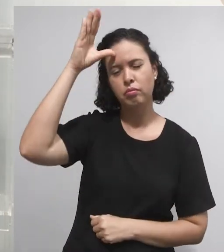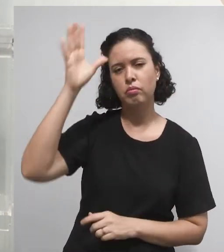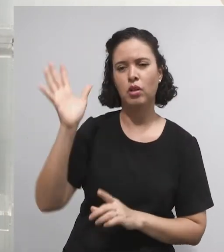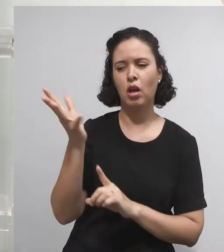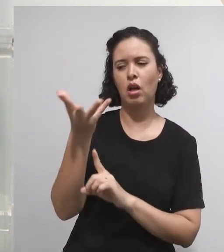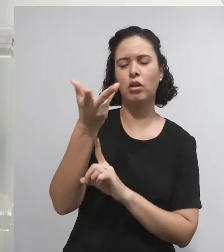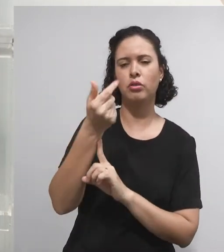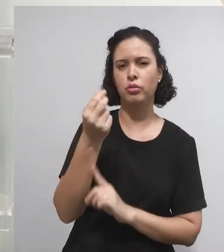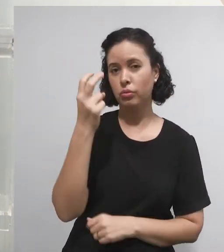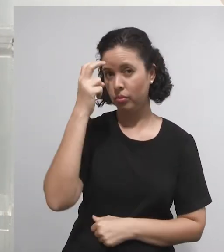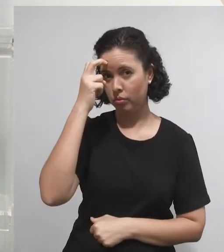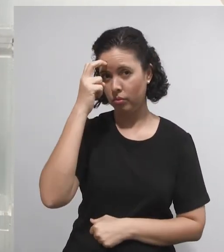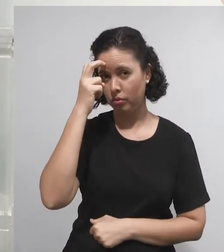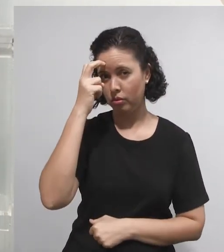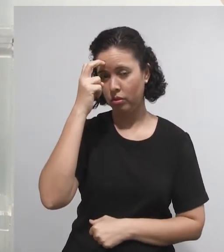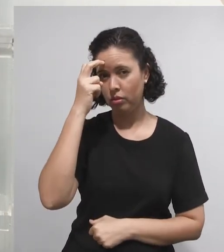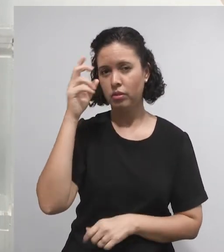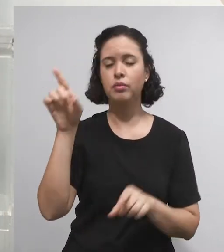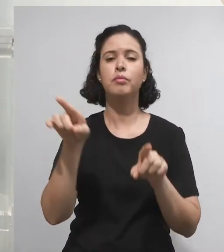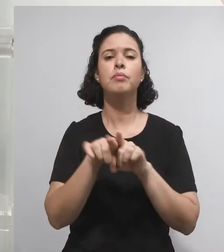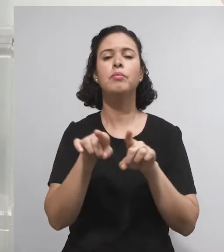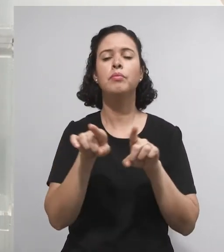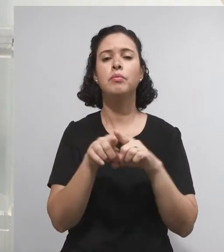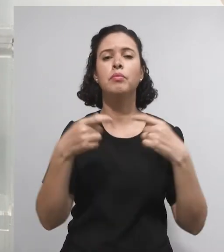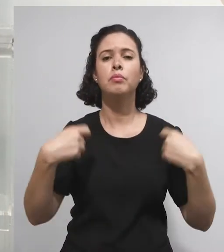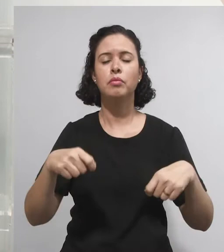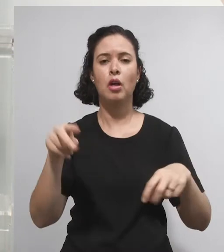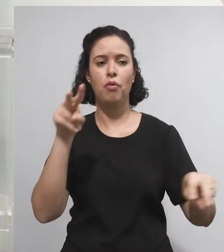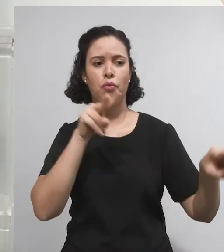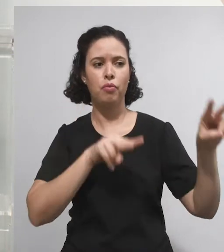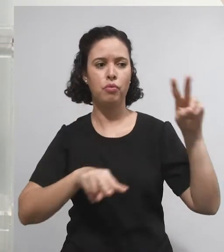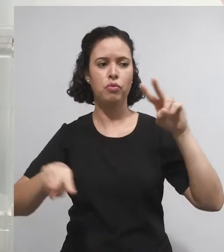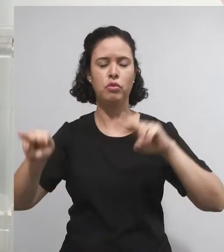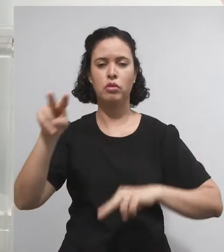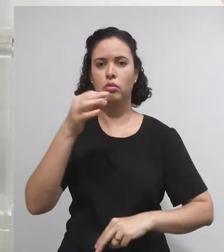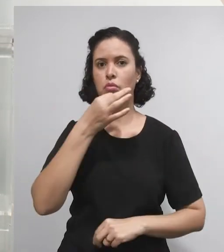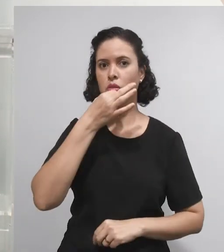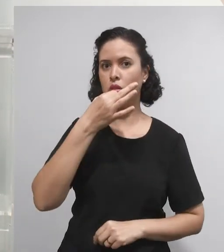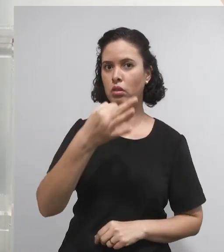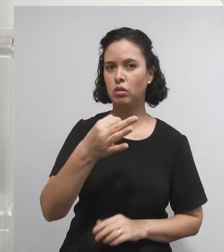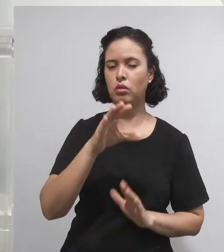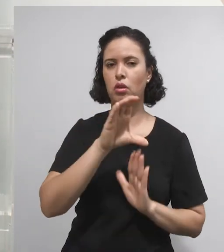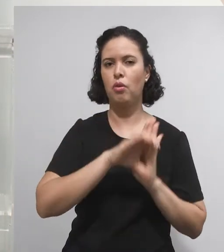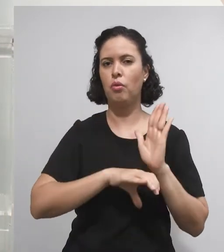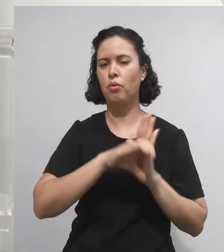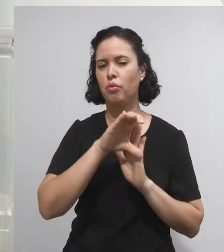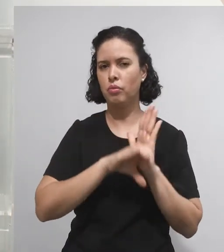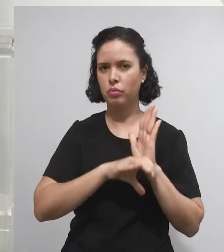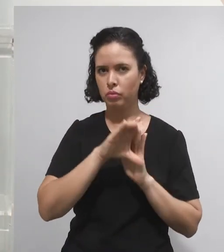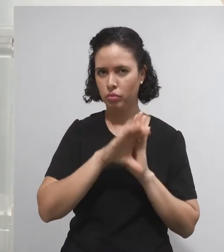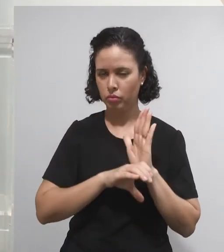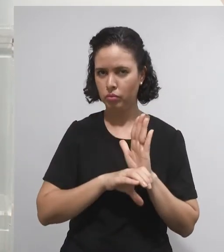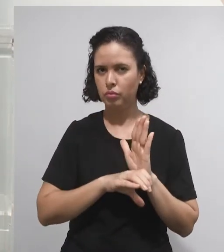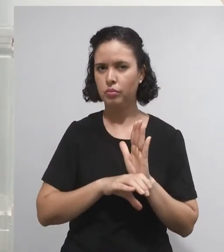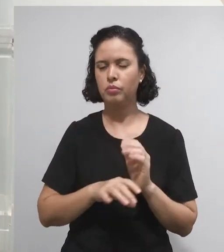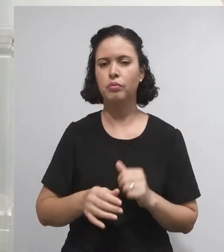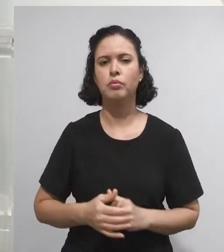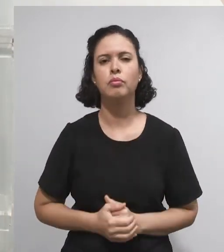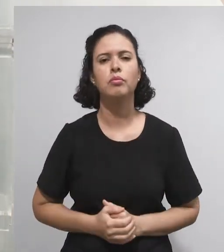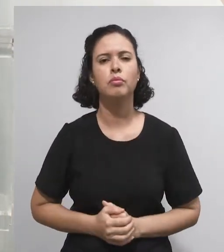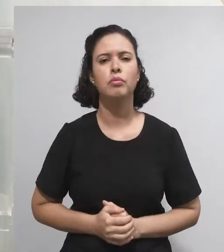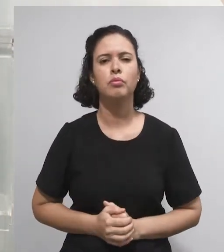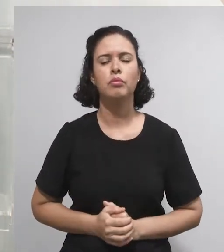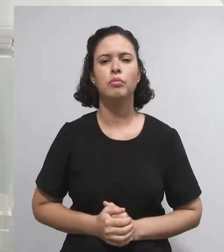conhecimentos artísticos, culturais, mas tem que ter uma visão crítica desse conteúdo. Então, por isso que é histórico-crítica